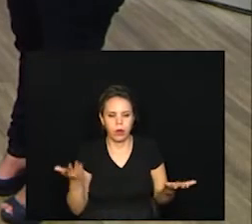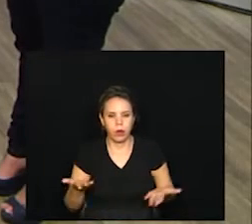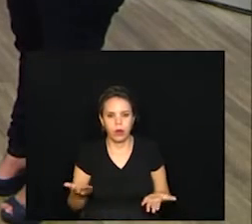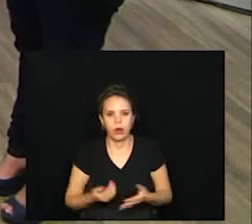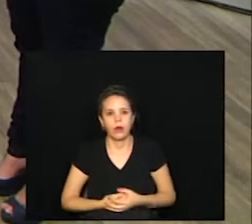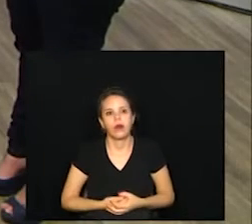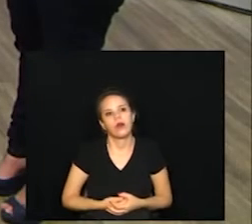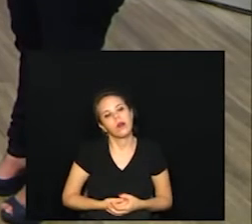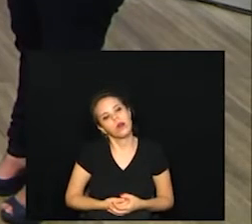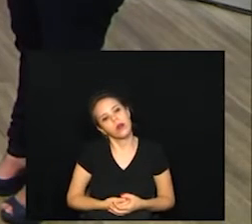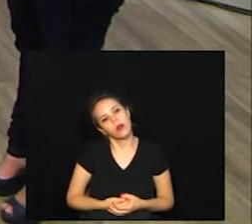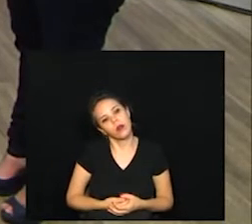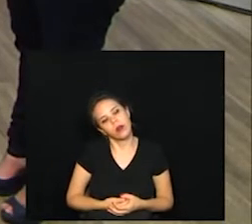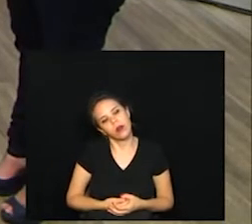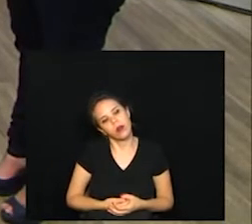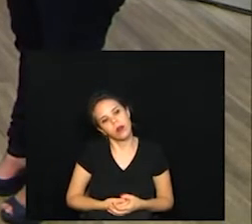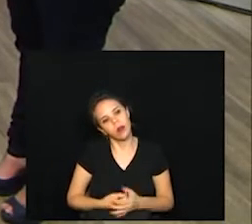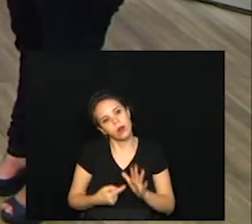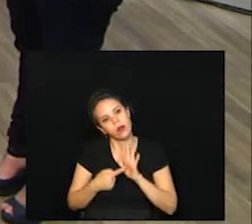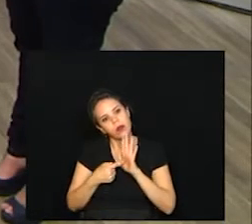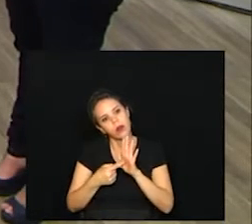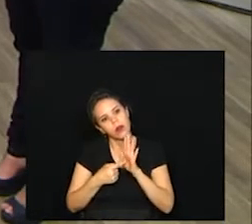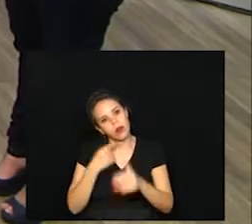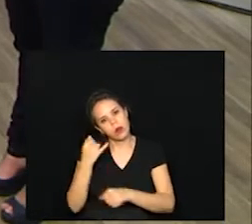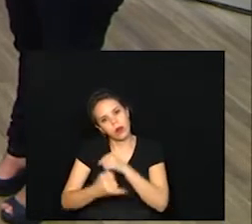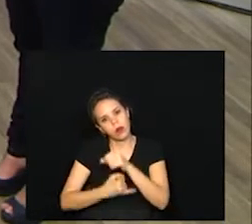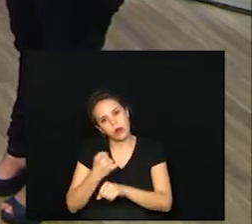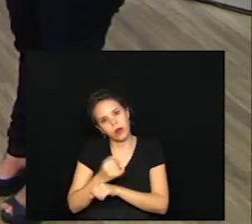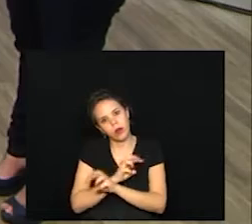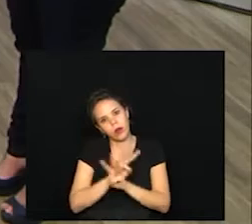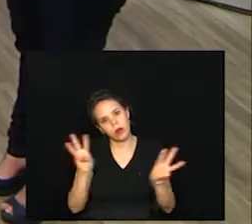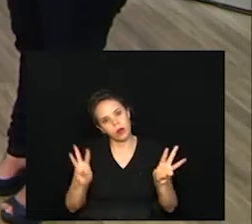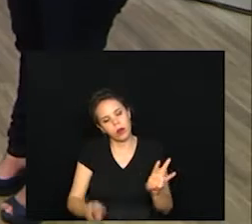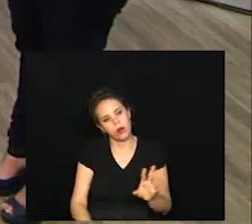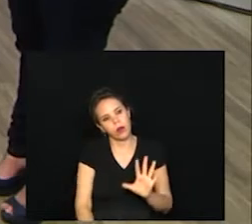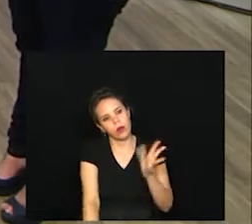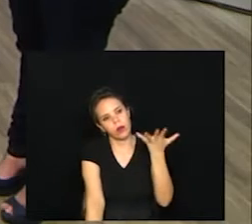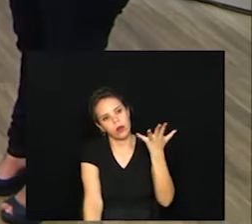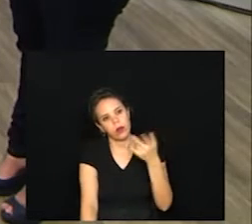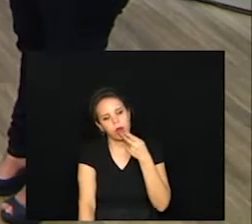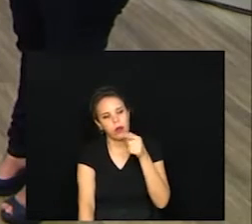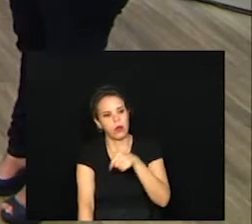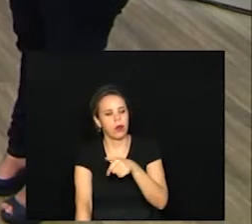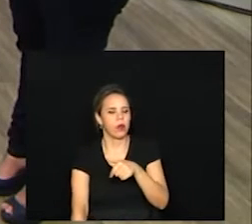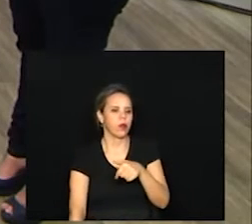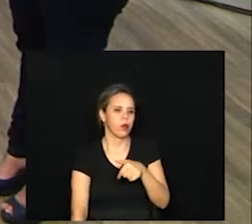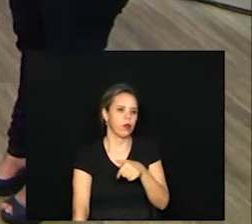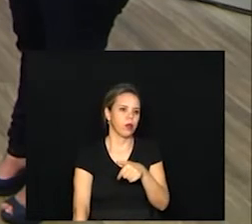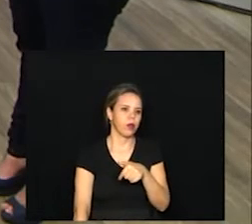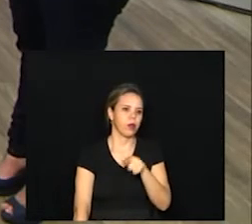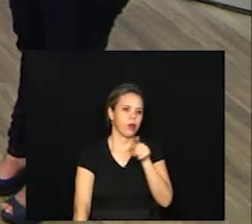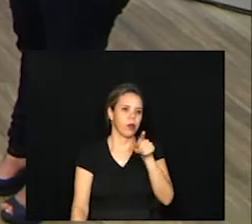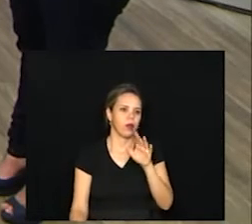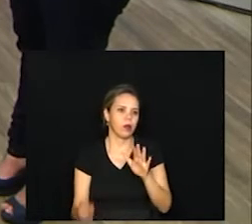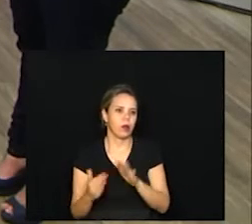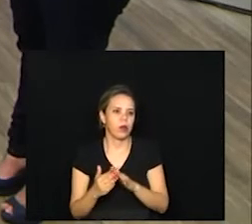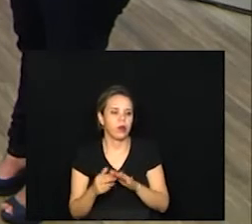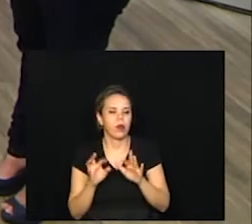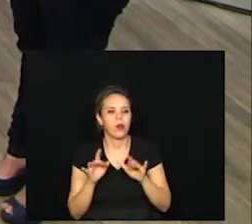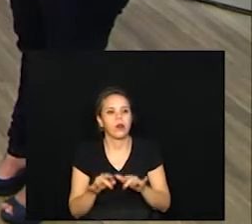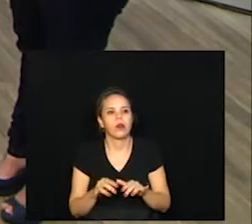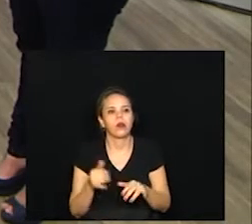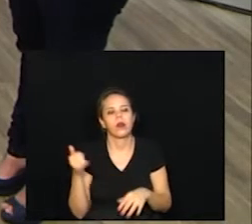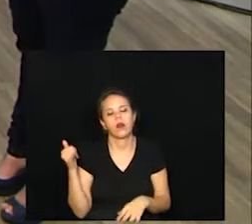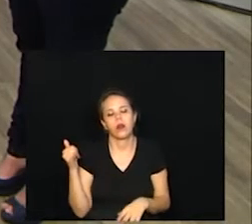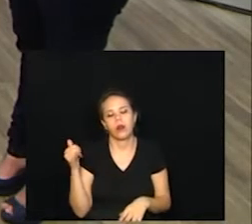agora delas. Vamos falar, então, mostrando o site do Legislativo e tudo que nós vamos falar aqui da sua casa, do seu computador,